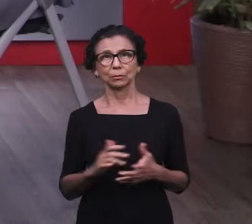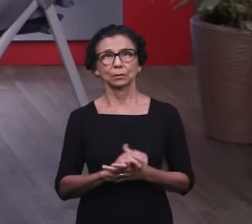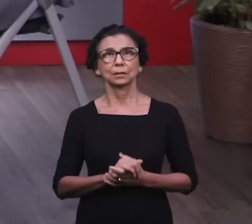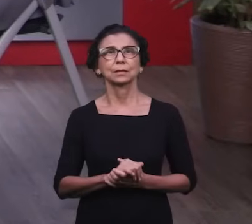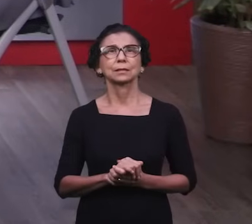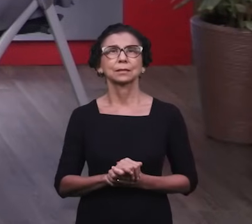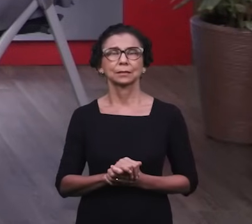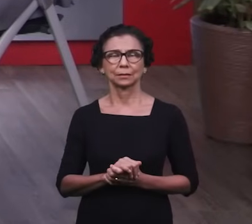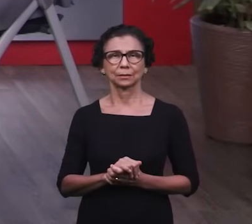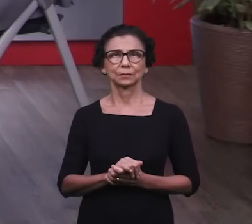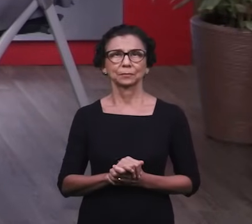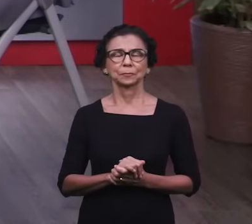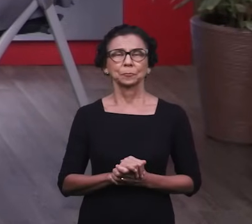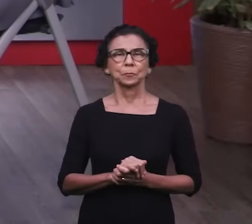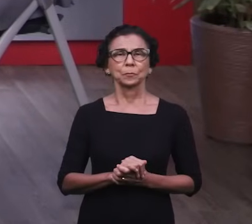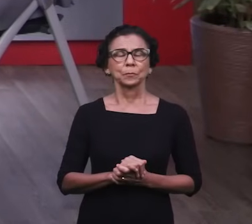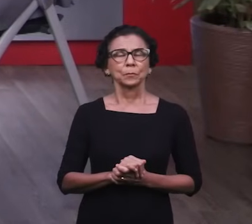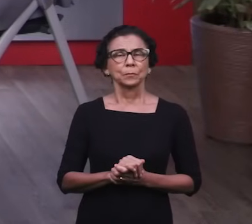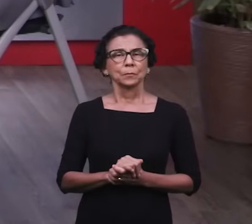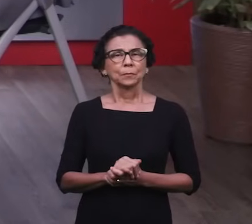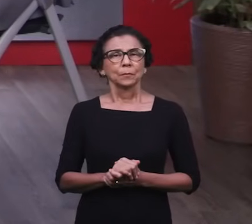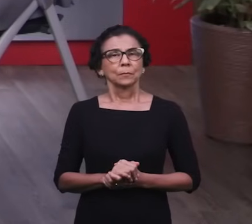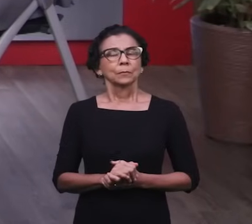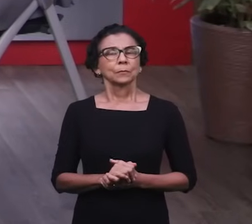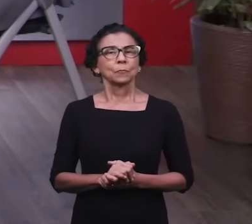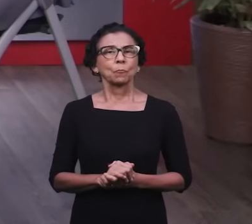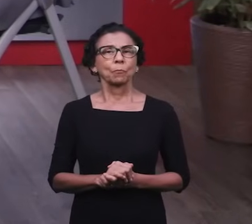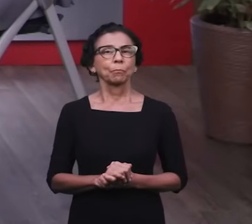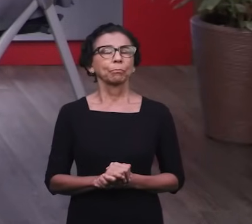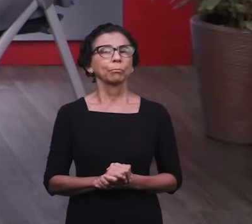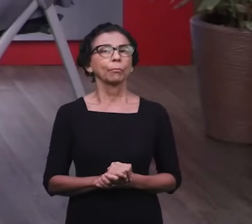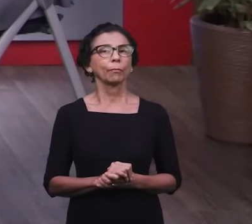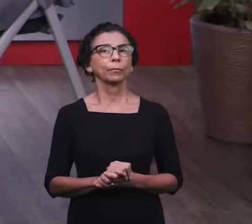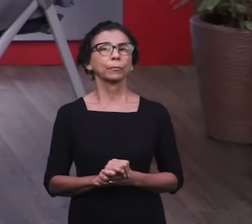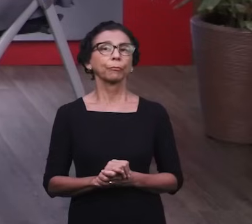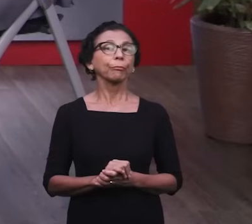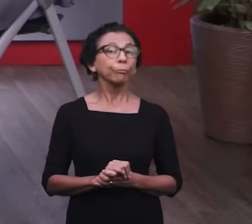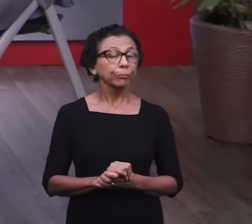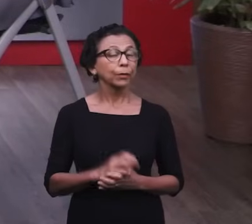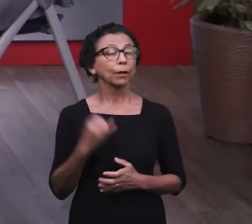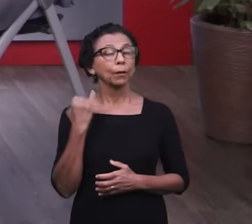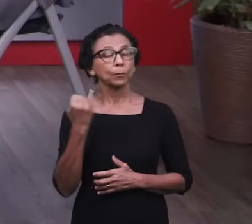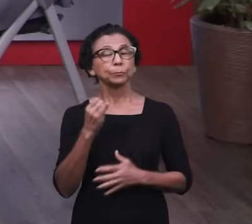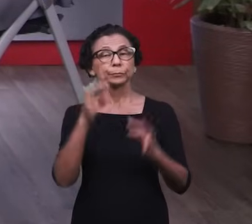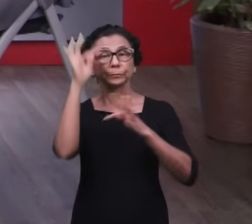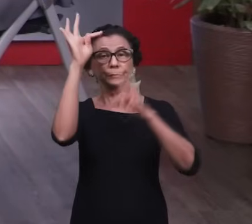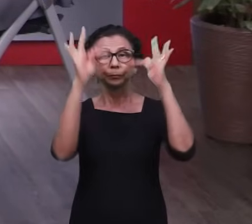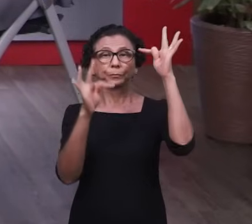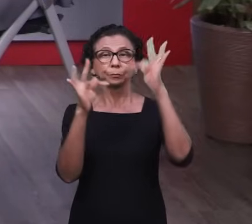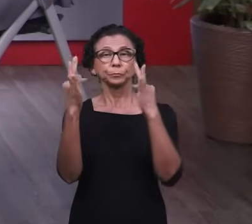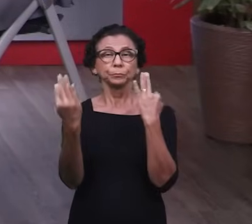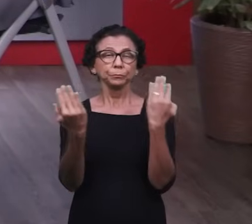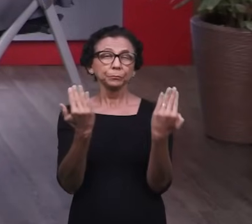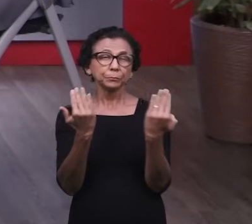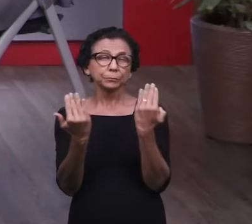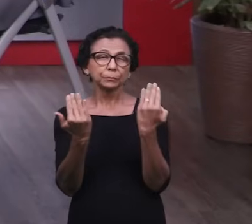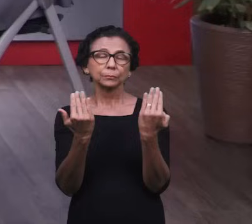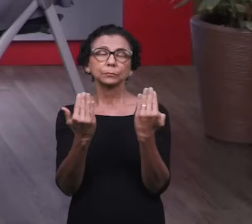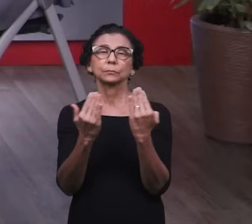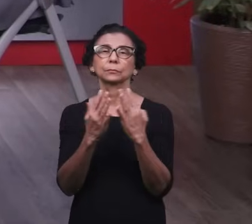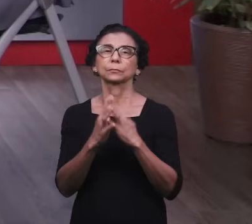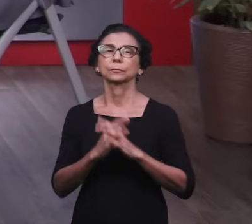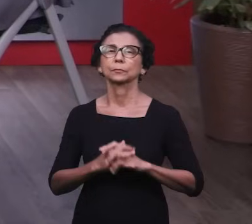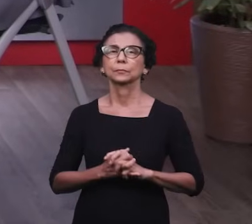disso. Por isso que as terapias elas podem servir como elo, como aproximação do